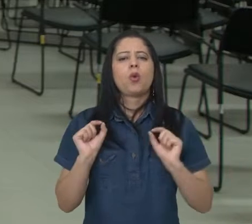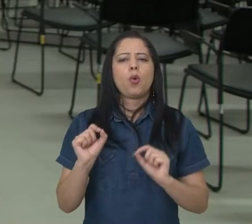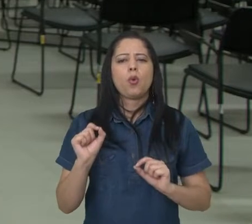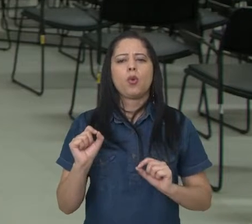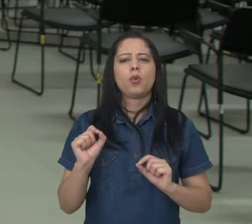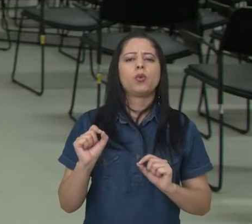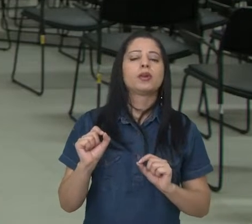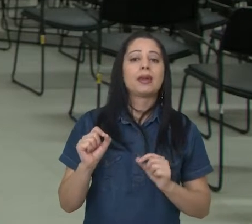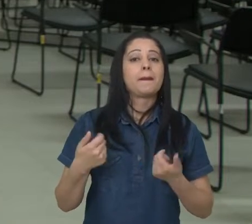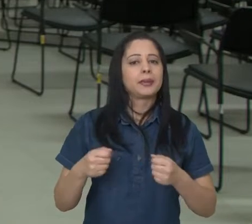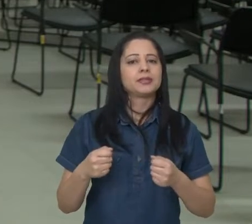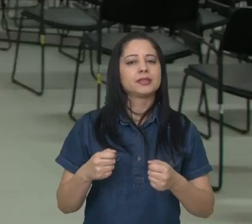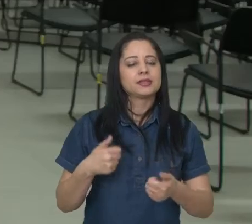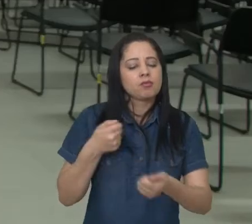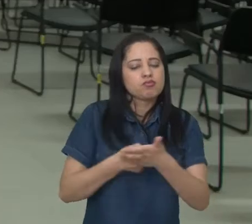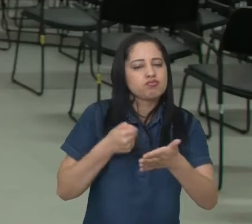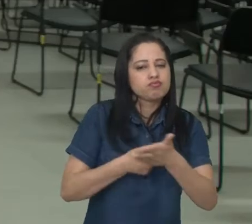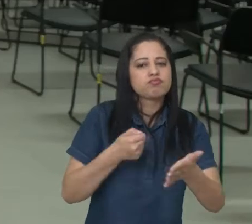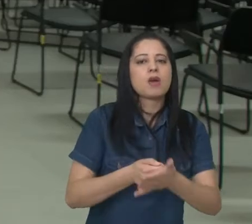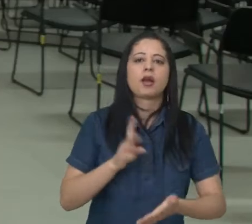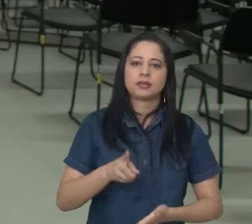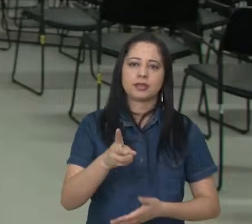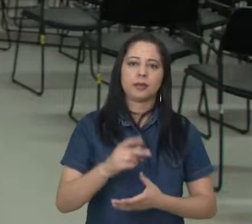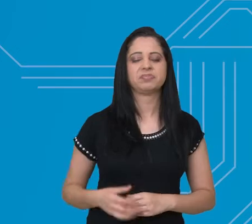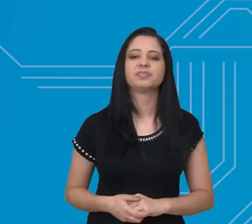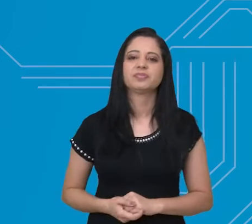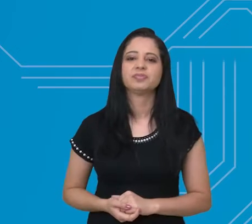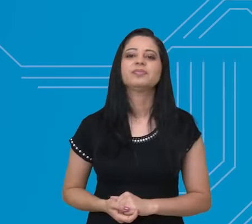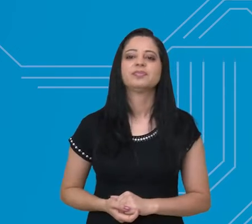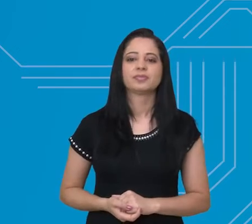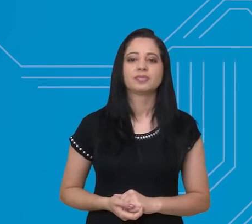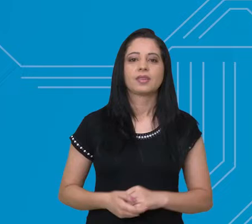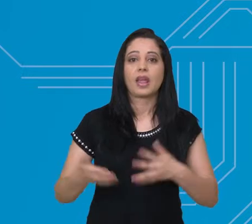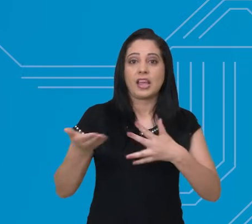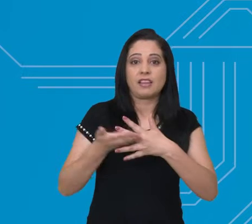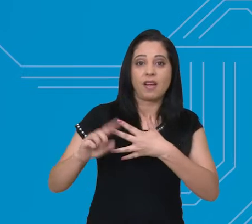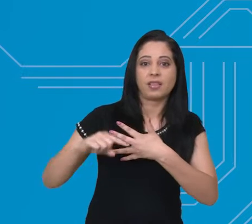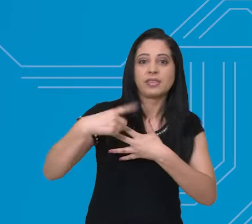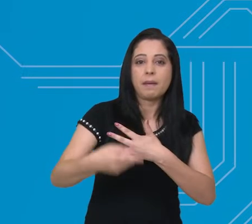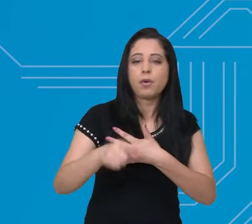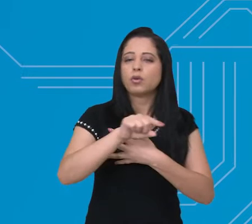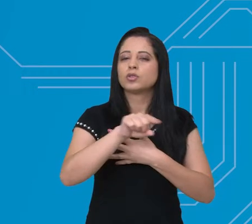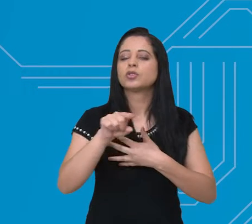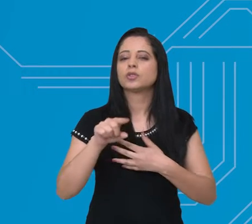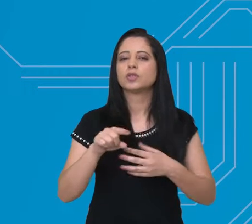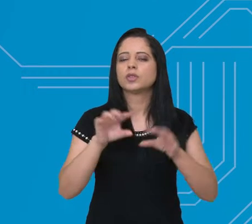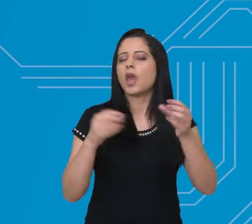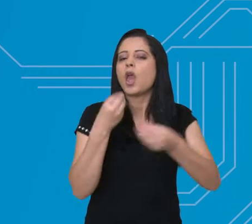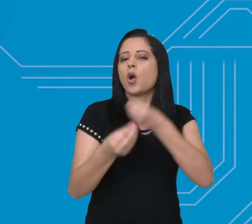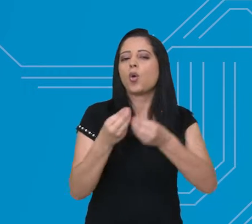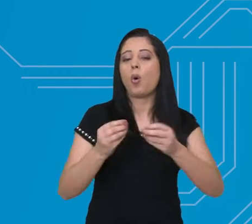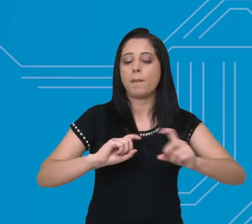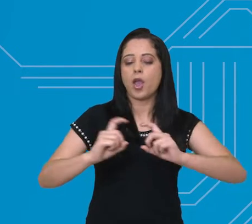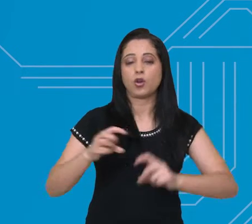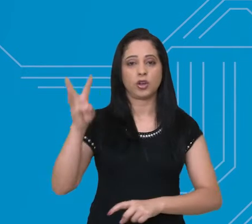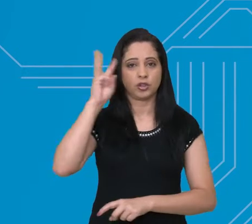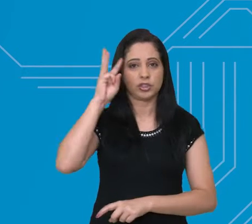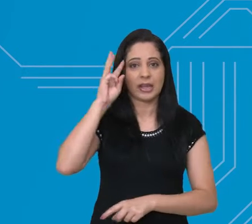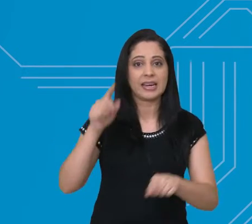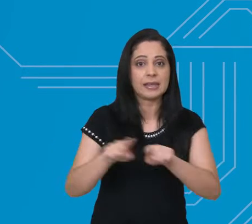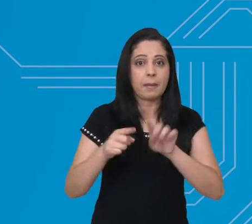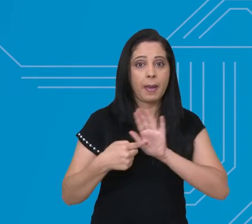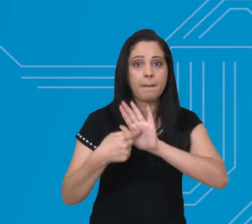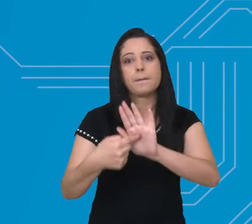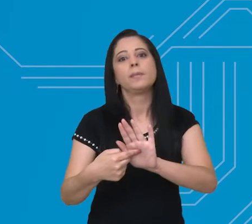dizer assim, para a gente poder, mas isso requer muito trabalho. E no próximo bloco você confere como foi a sessão da terça-feira. Também vamos